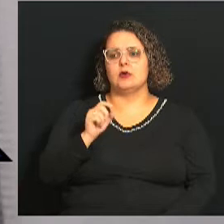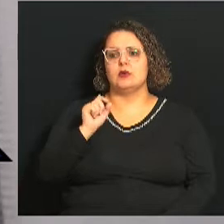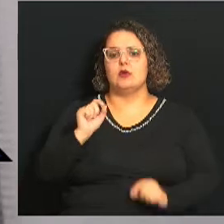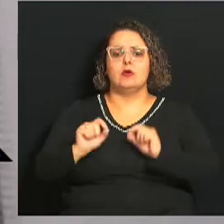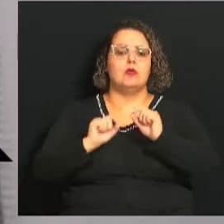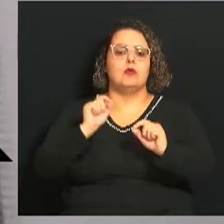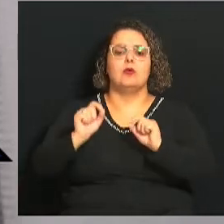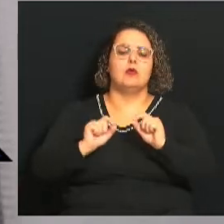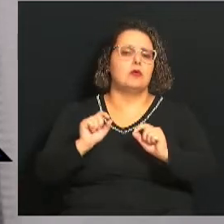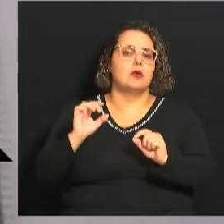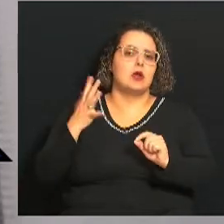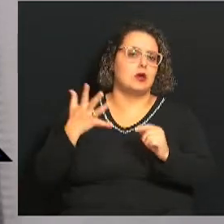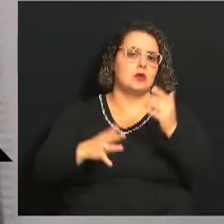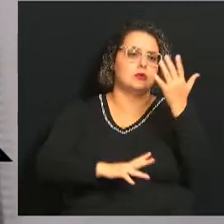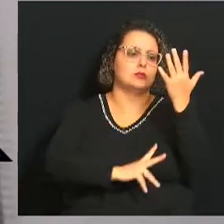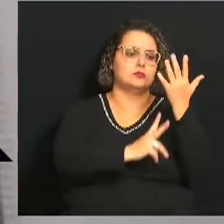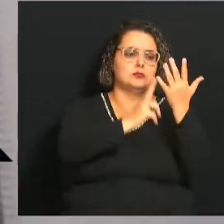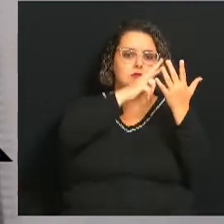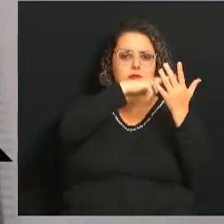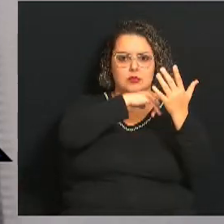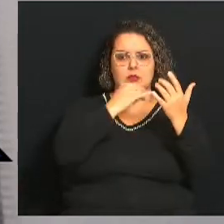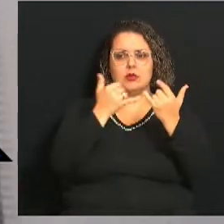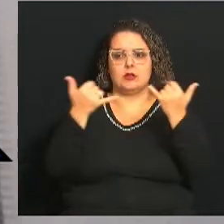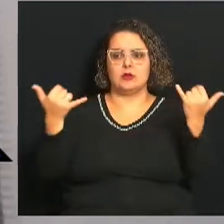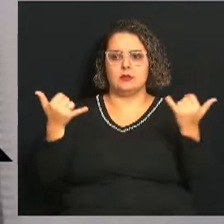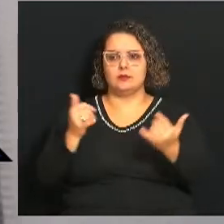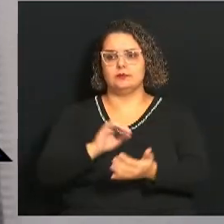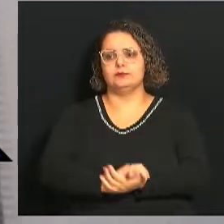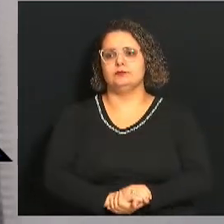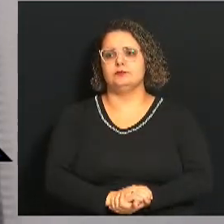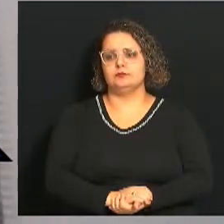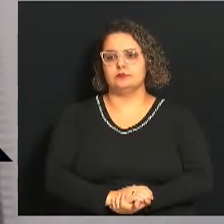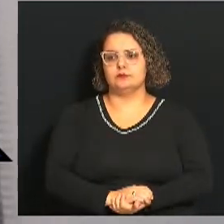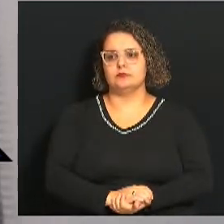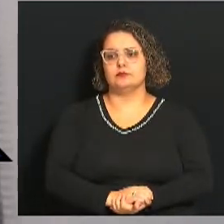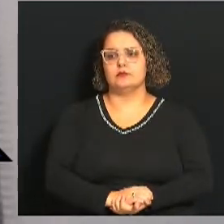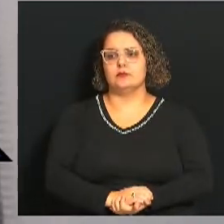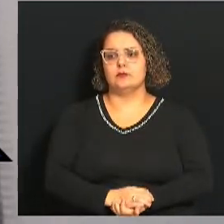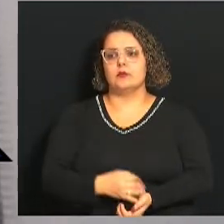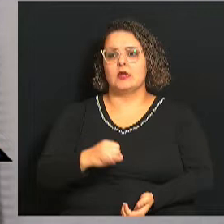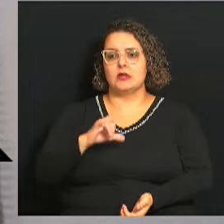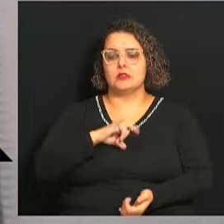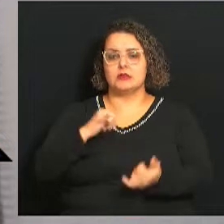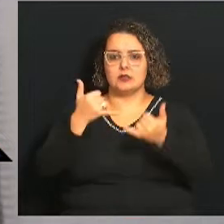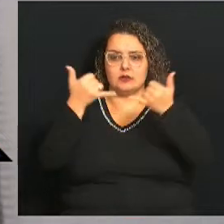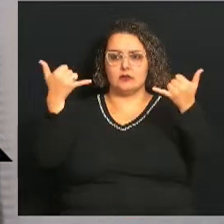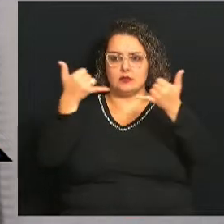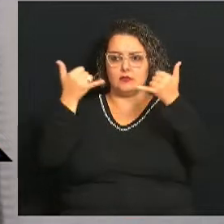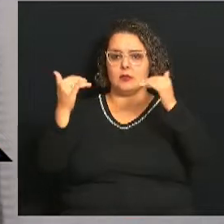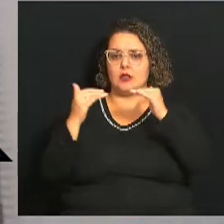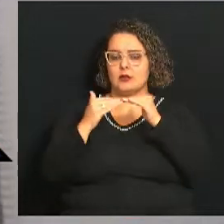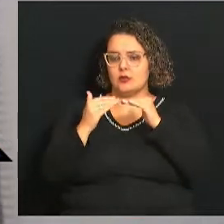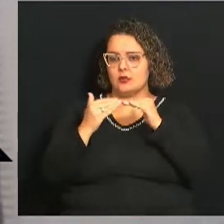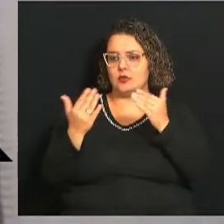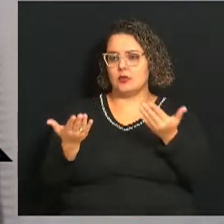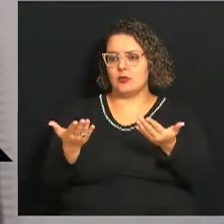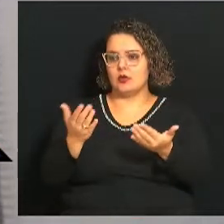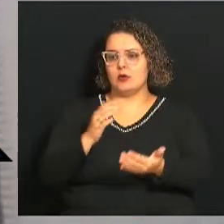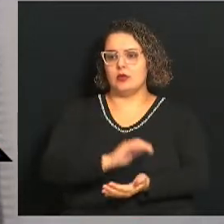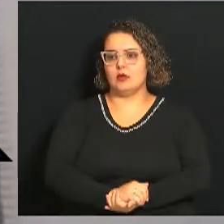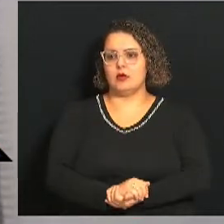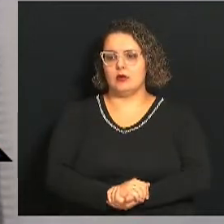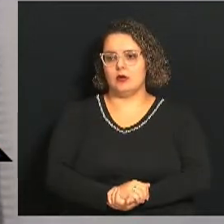poda e à fiação? E se existem fiações mais compatíveis, né, como